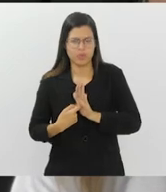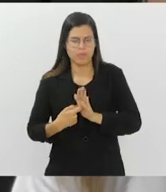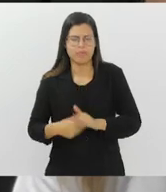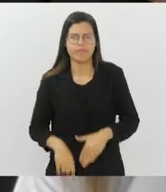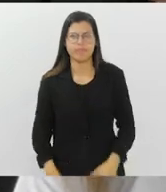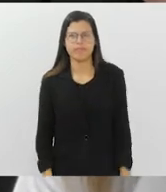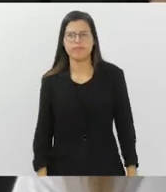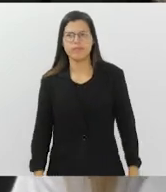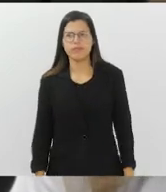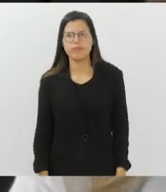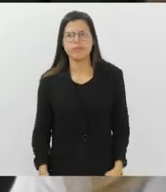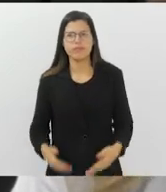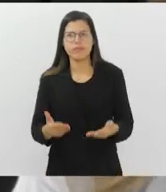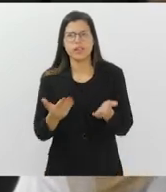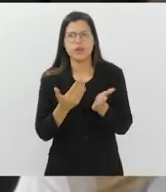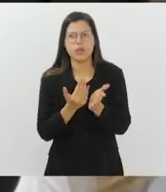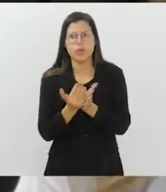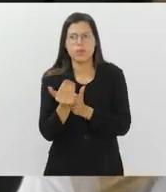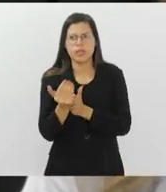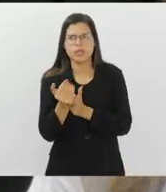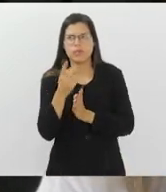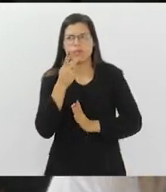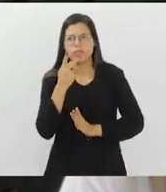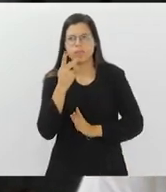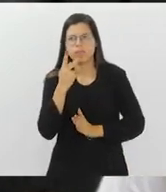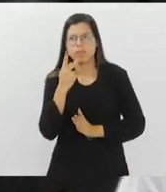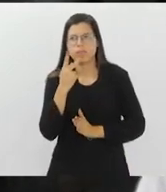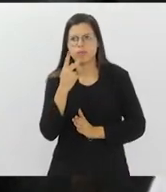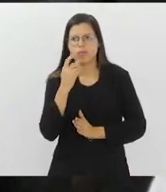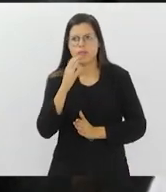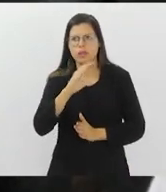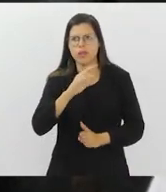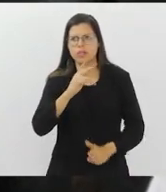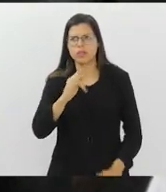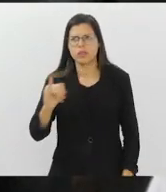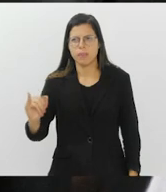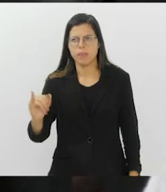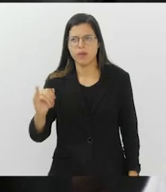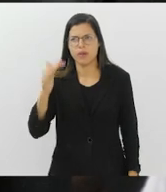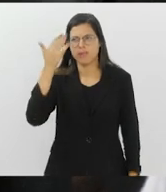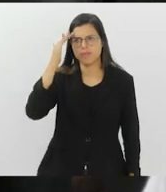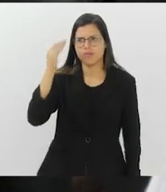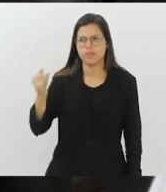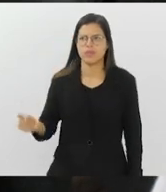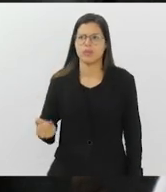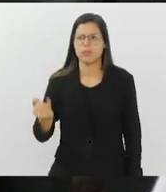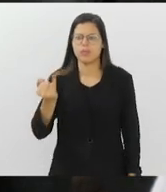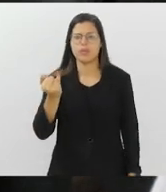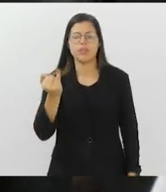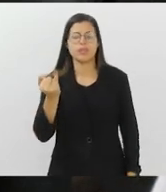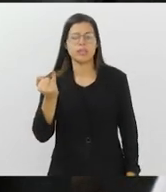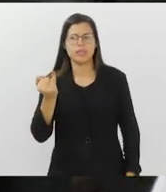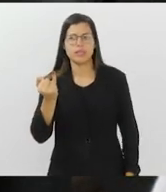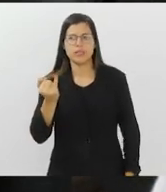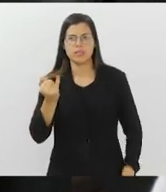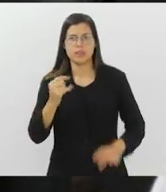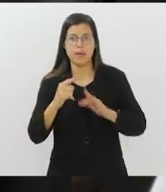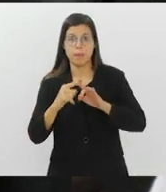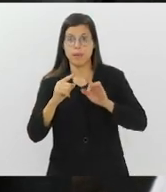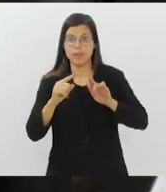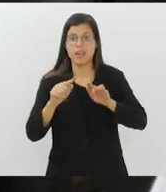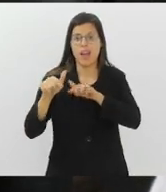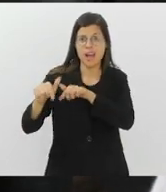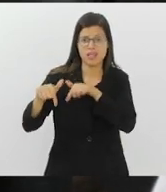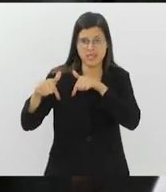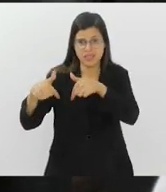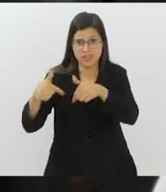Eu queria começar falando que a CPI, eu entendo muito a importância, Mas, devido às atitudes dos planos de